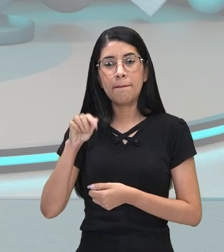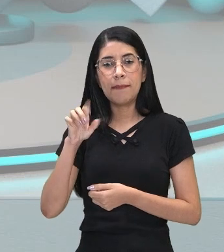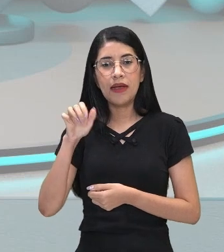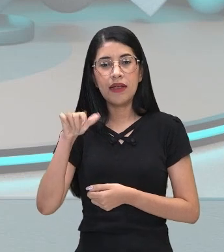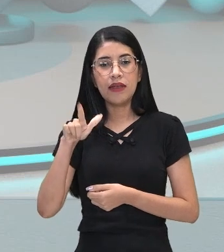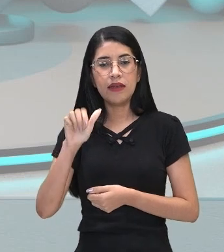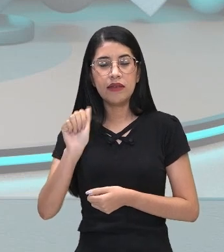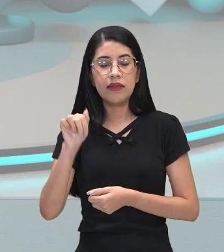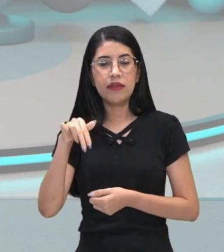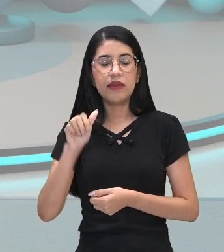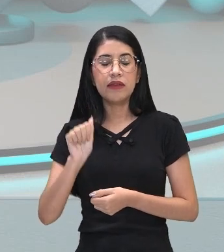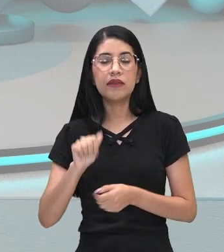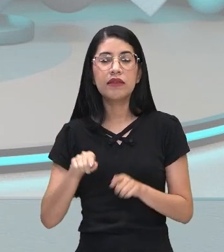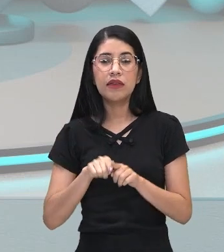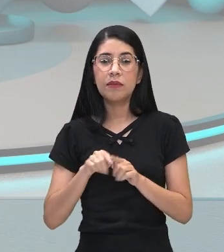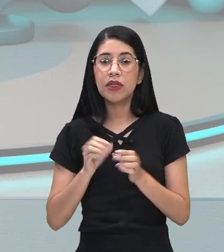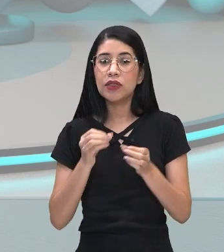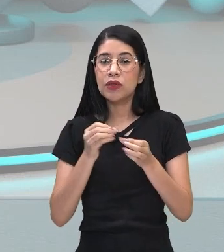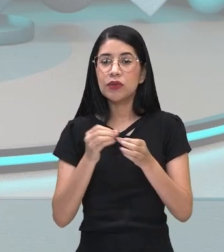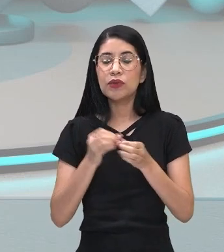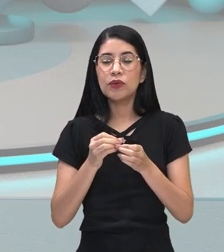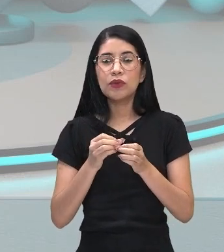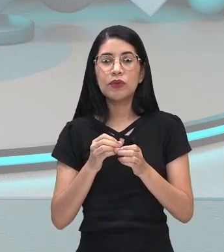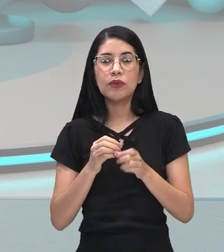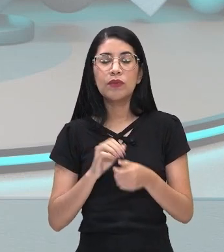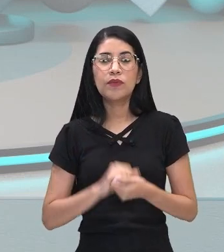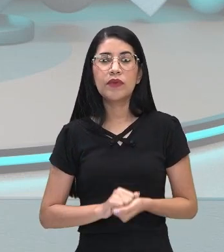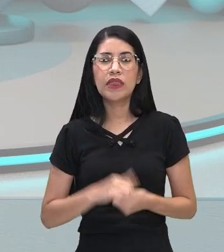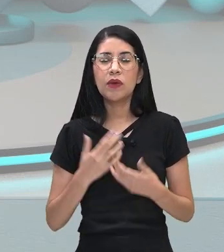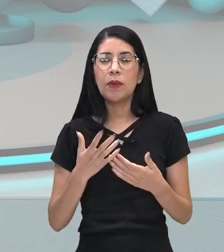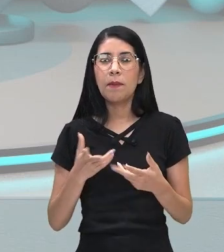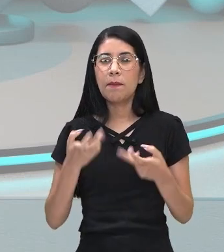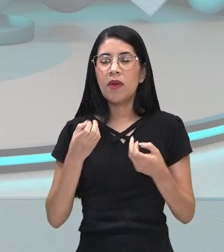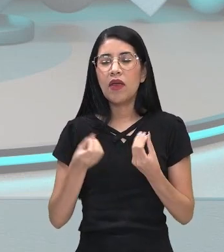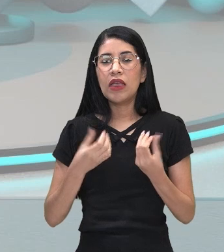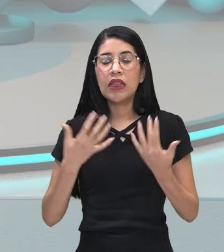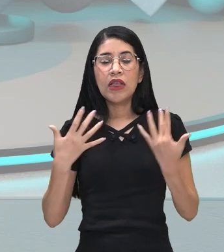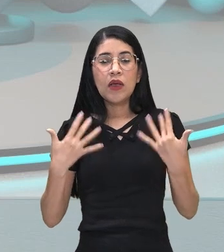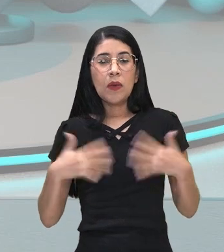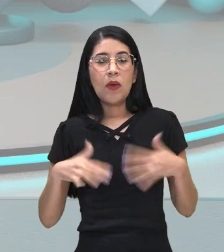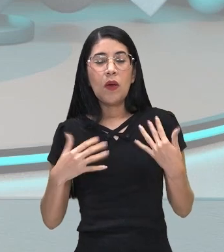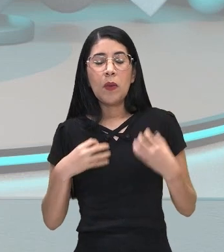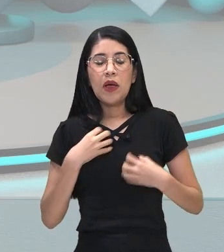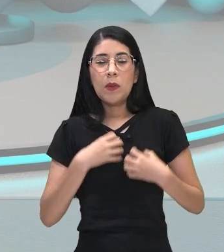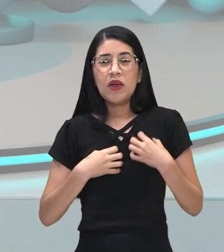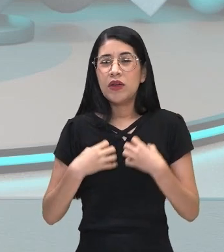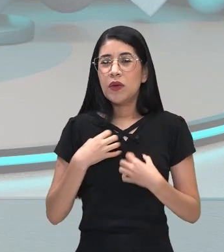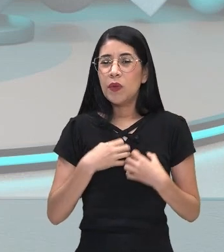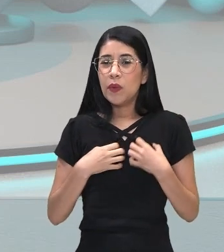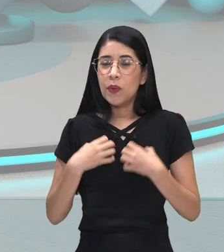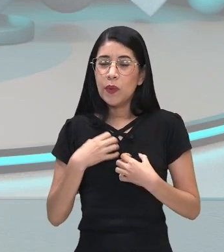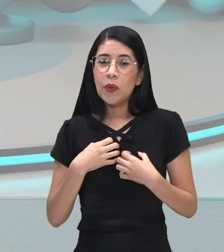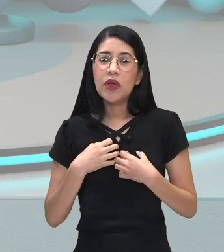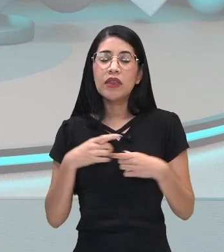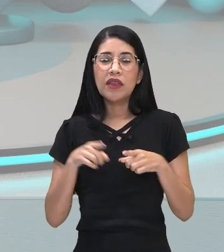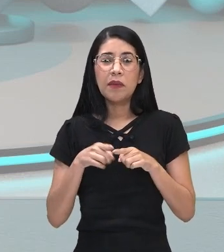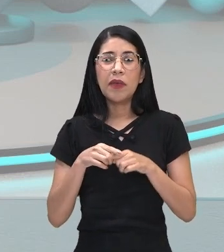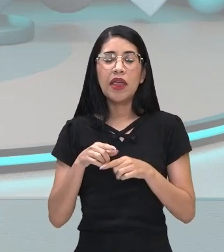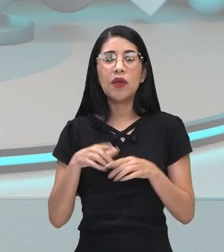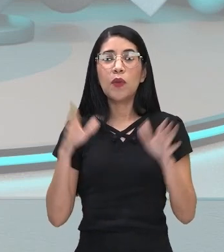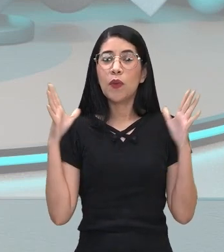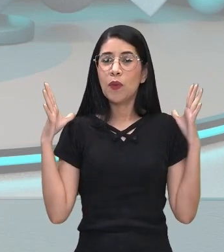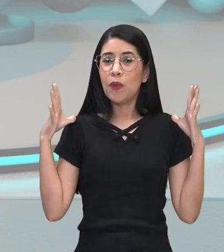aí tem um clima assim de desespero, por exemplo, os 10 anjos lá no céu